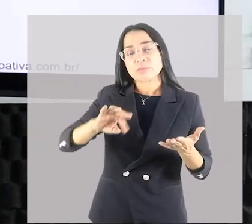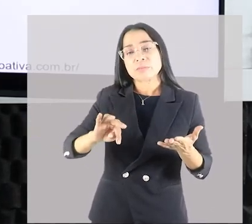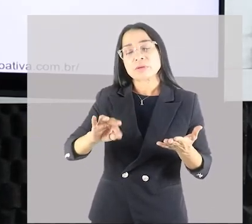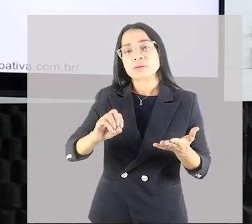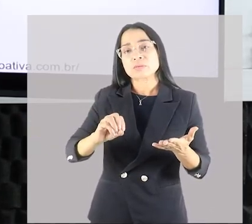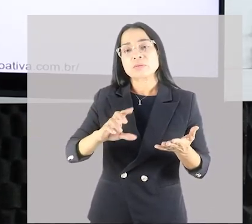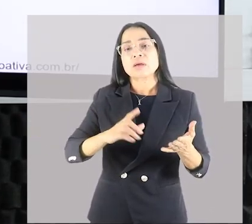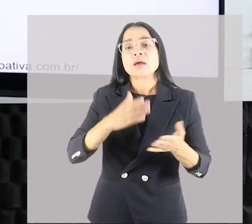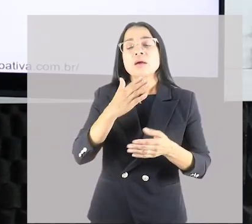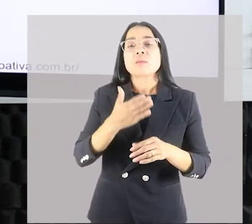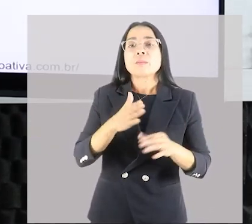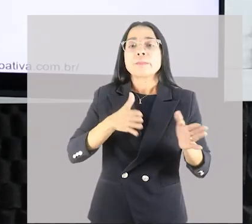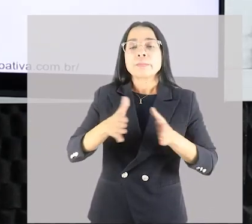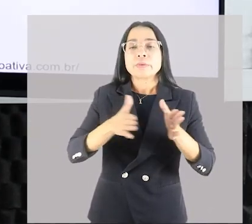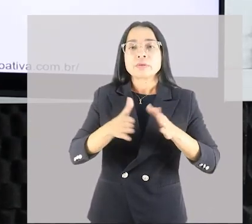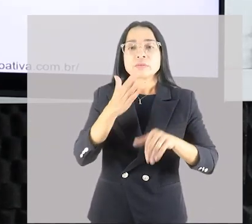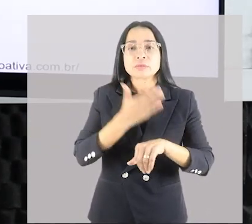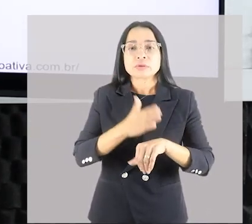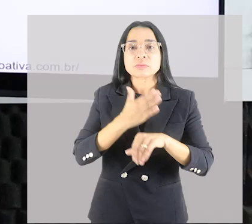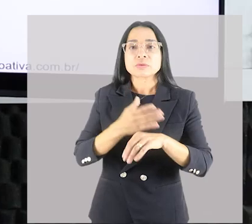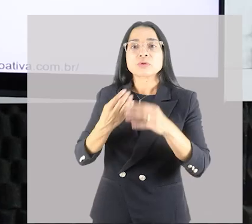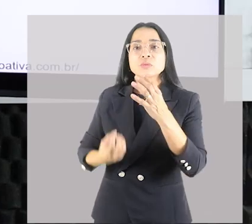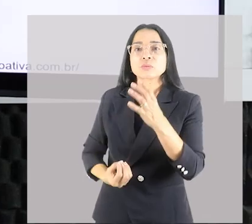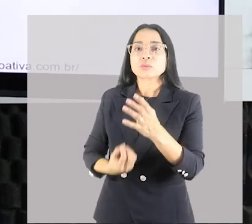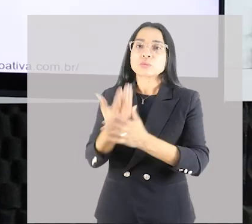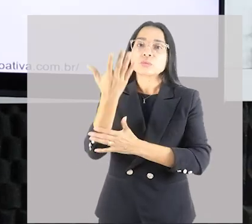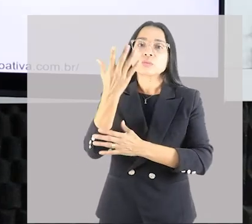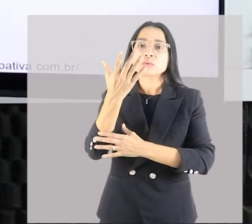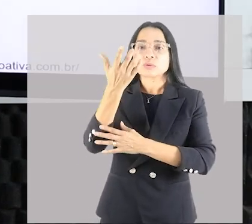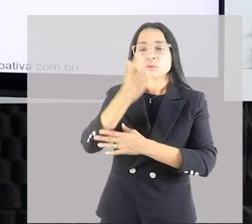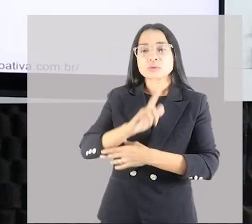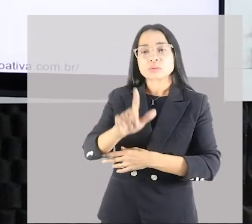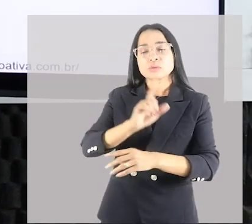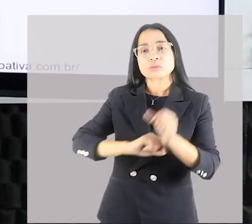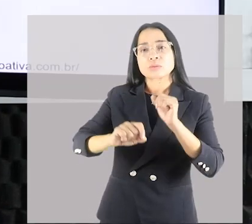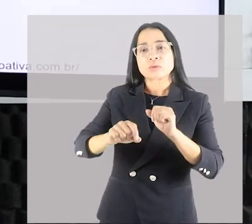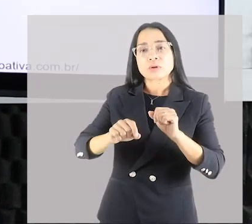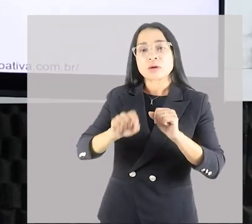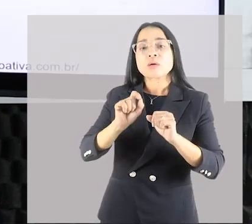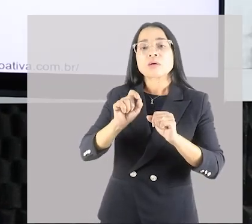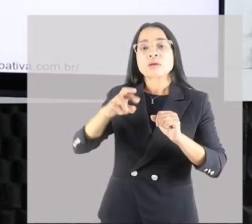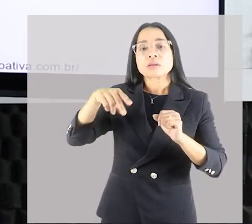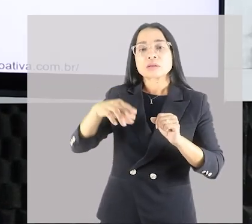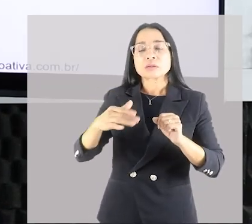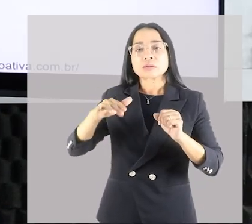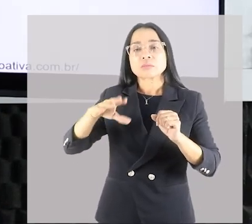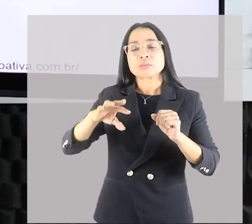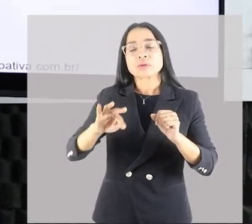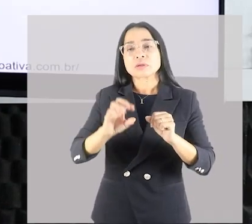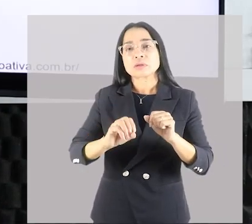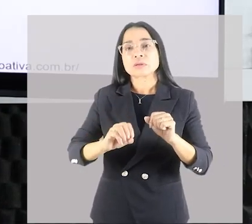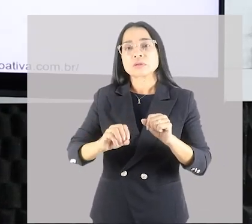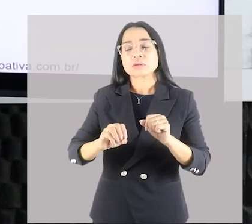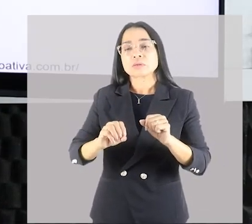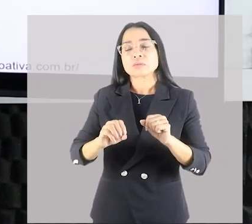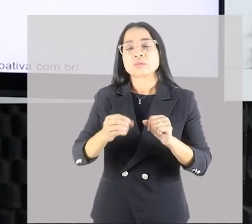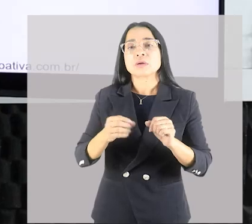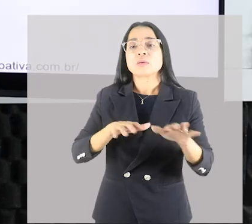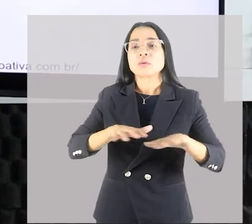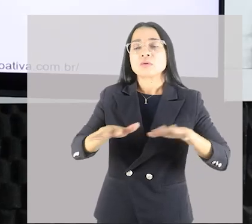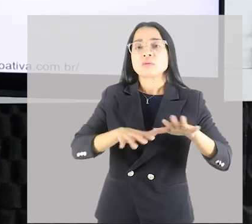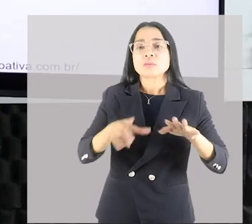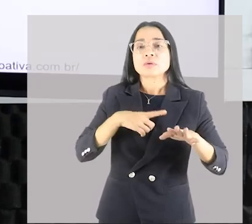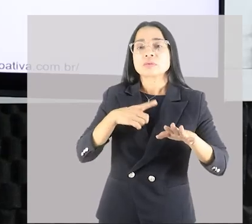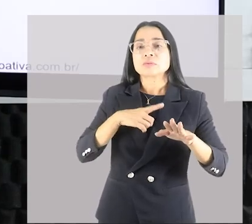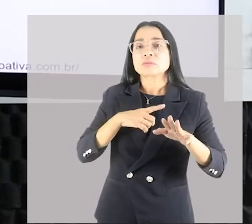essas práticas, elas afloram novamente. O Renascimento ele é um movimento que revive vários dos